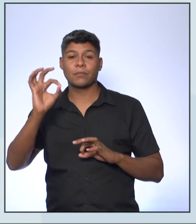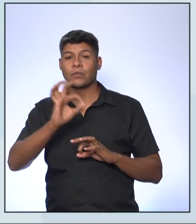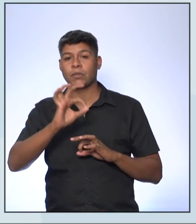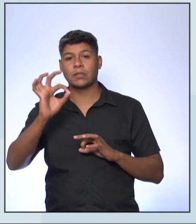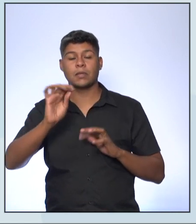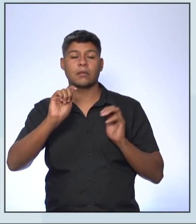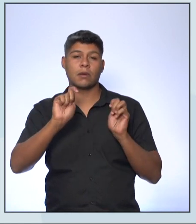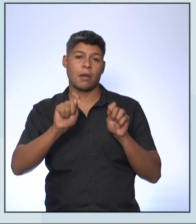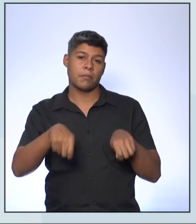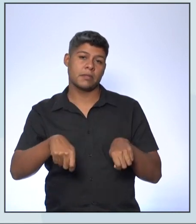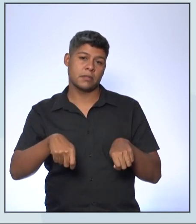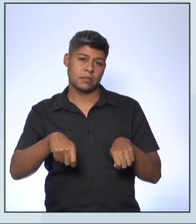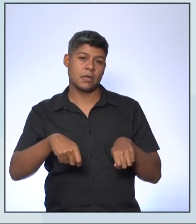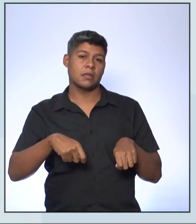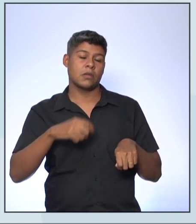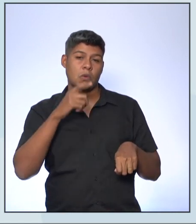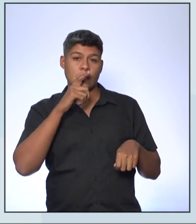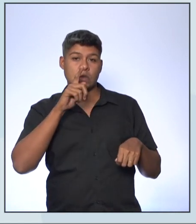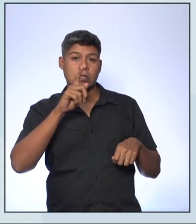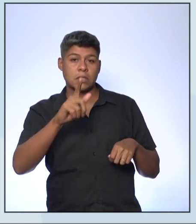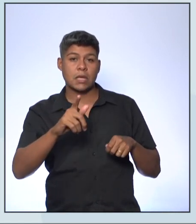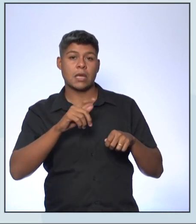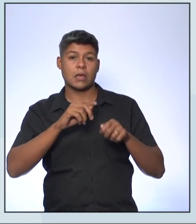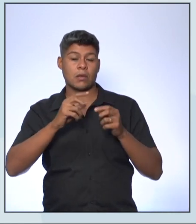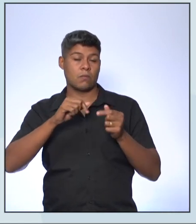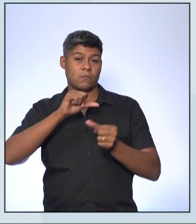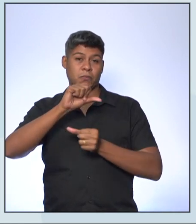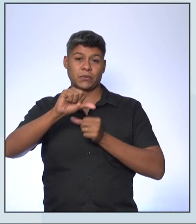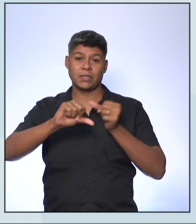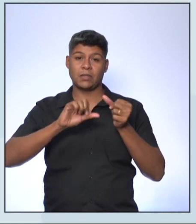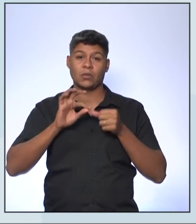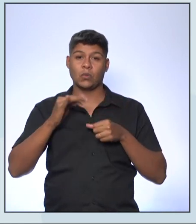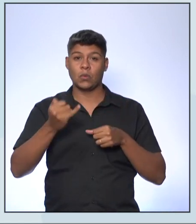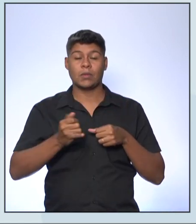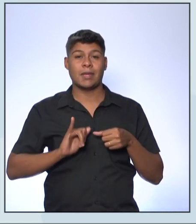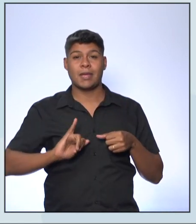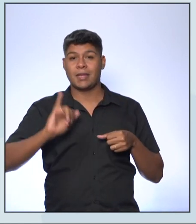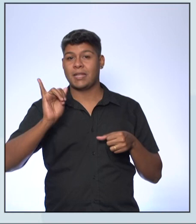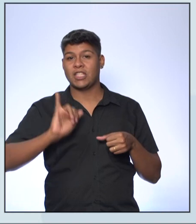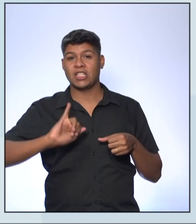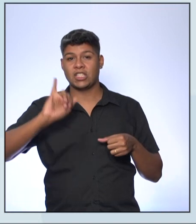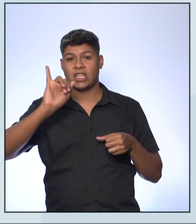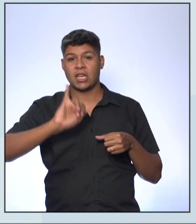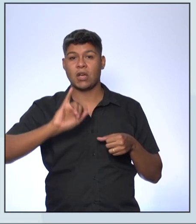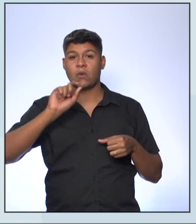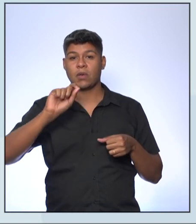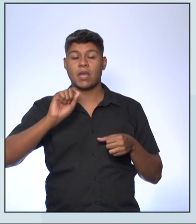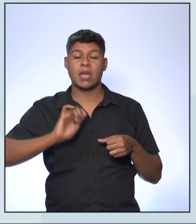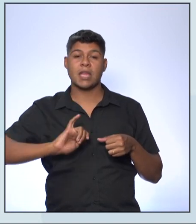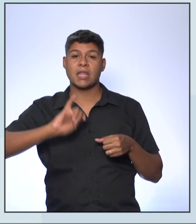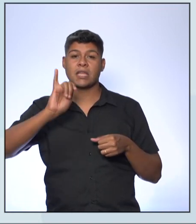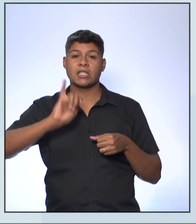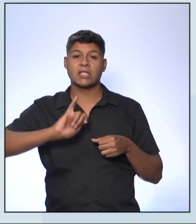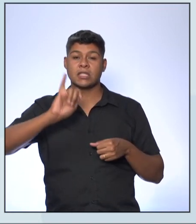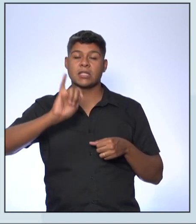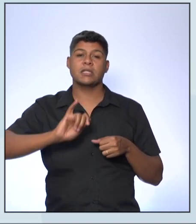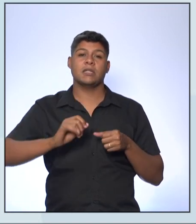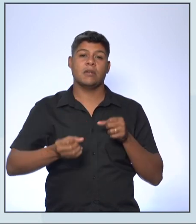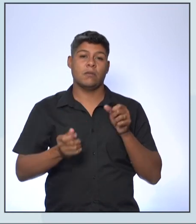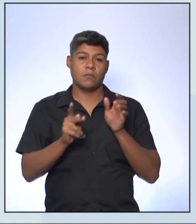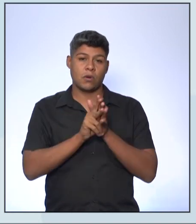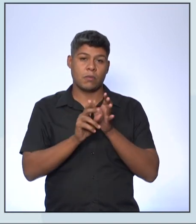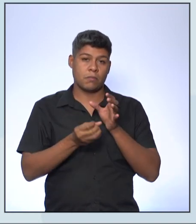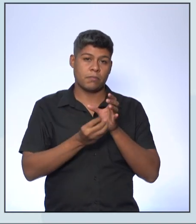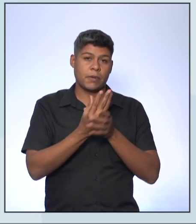100% de capacidade, né? Que ele conseguisse converter toda a energia que ele recebe em energia que ele foi fabricado